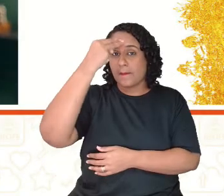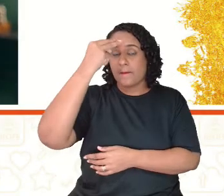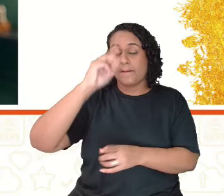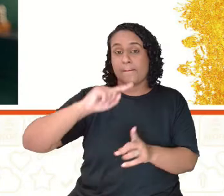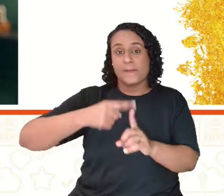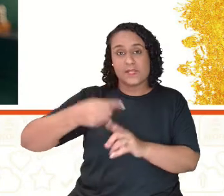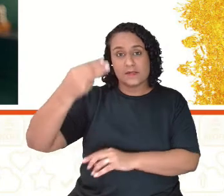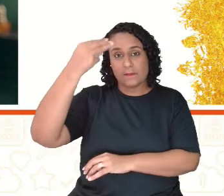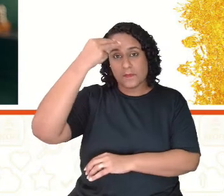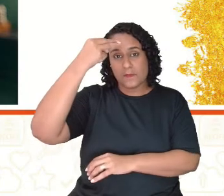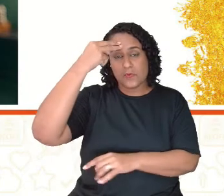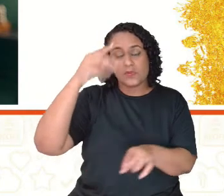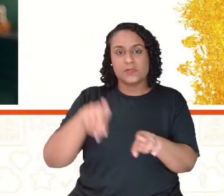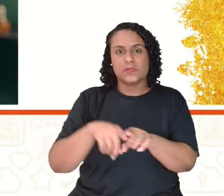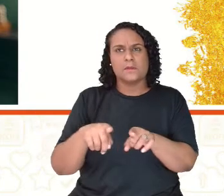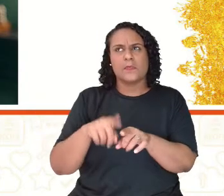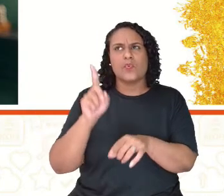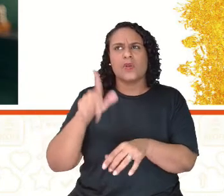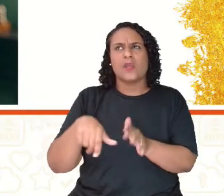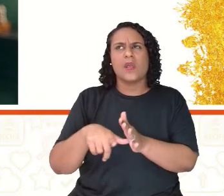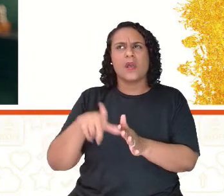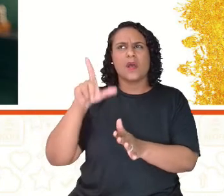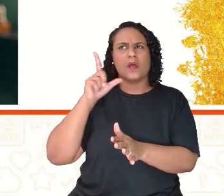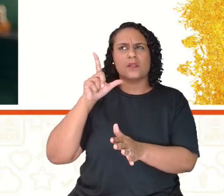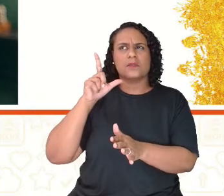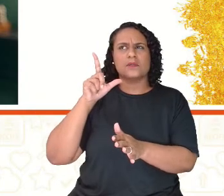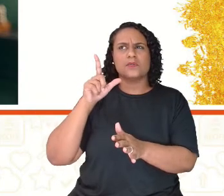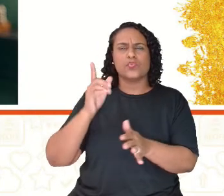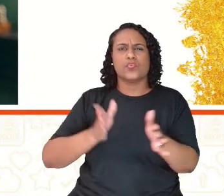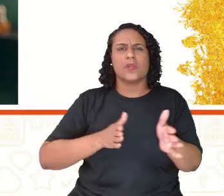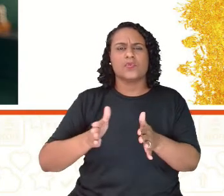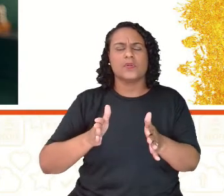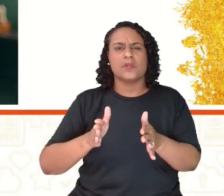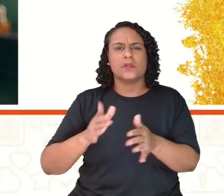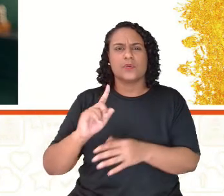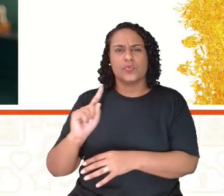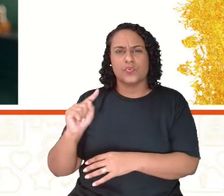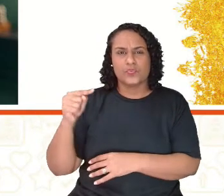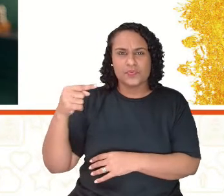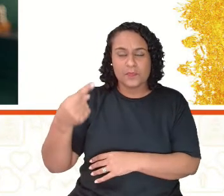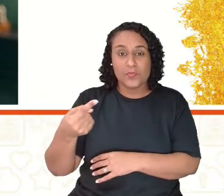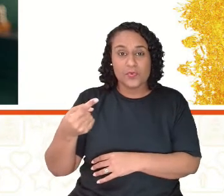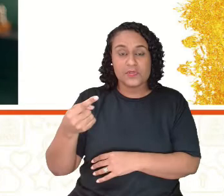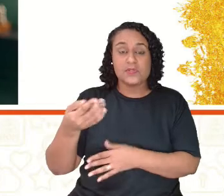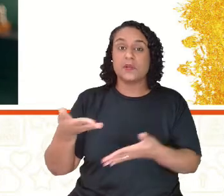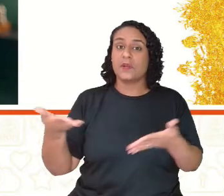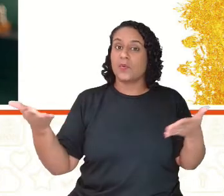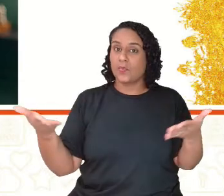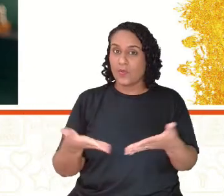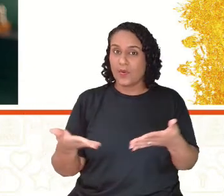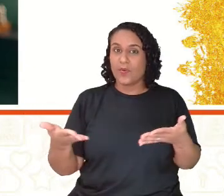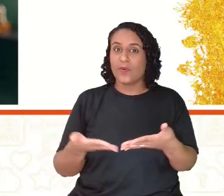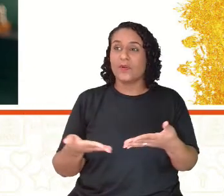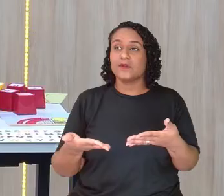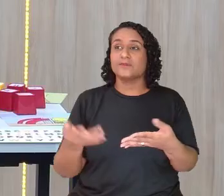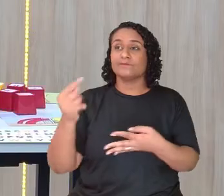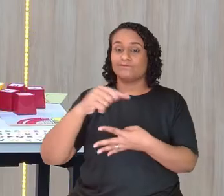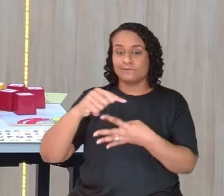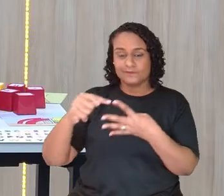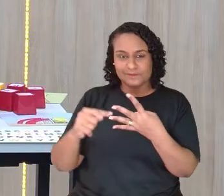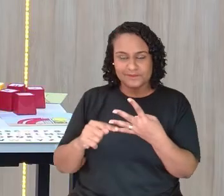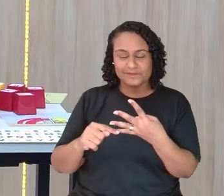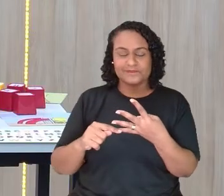memória, o que vem antes, o que vem durante, o depois e o agora. Então, desde